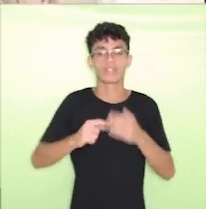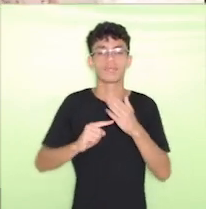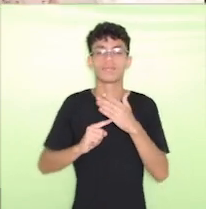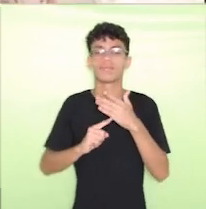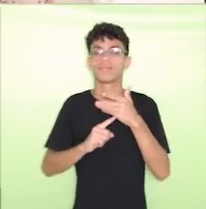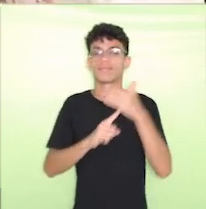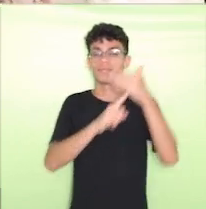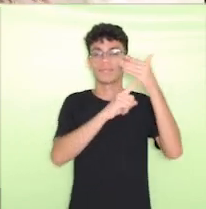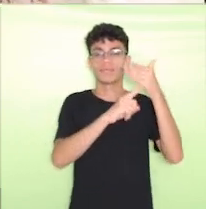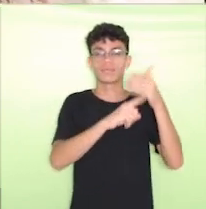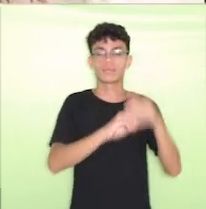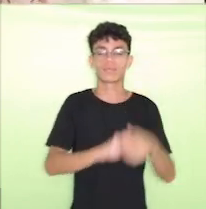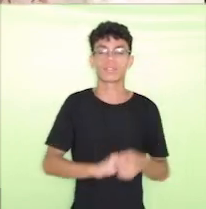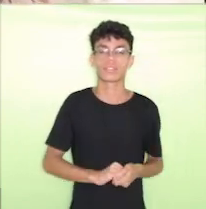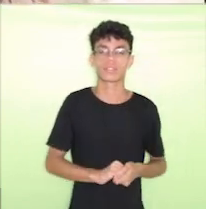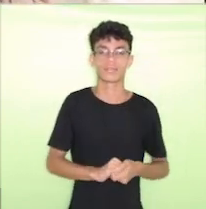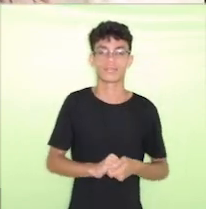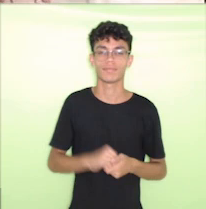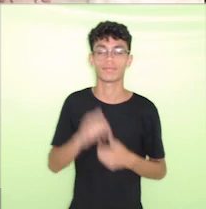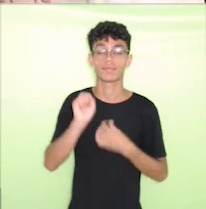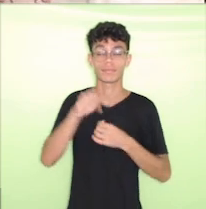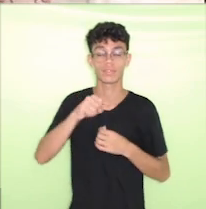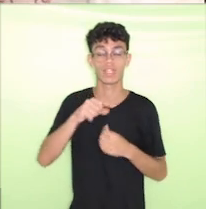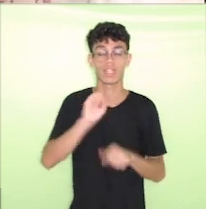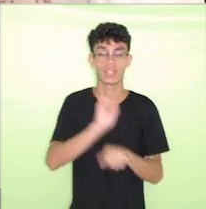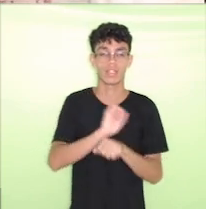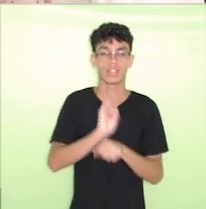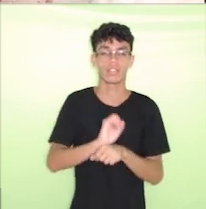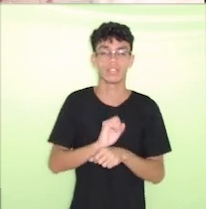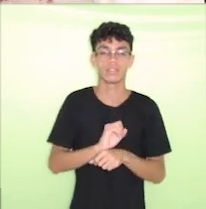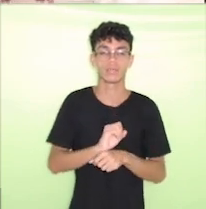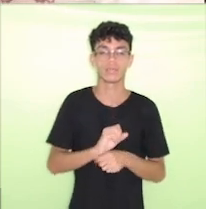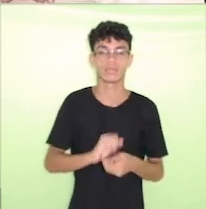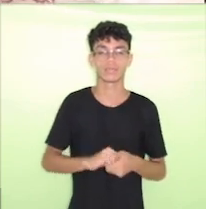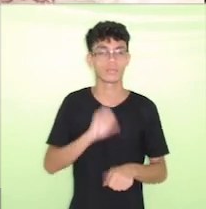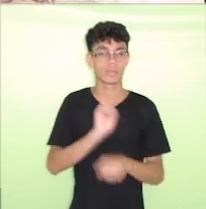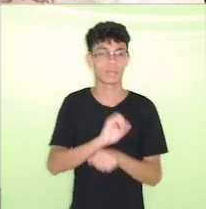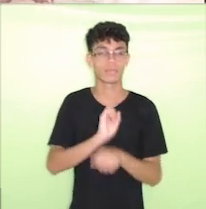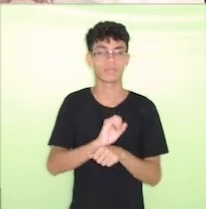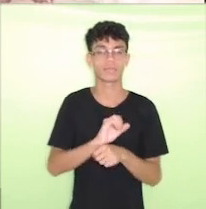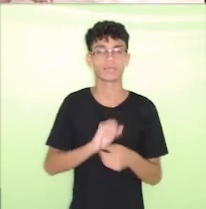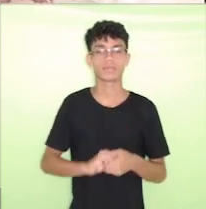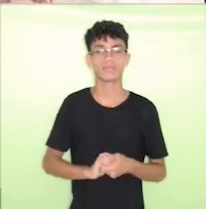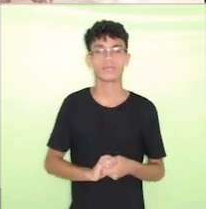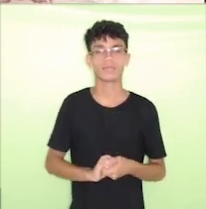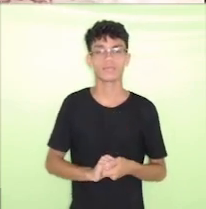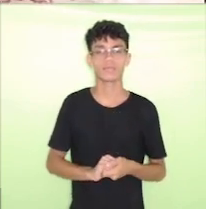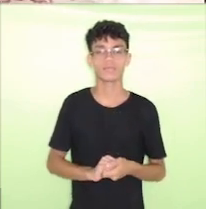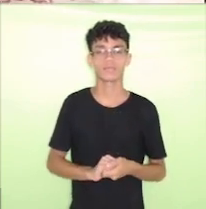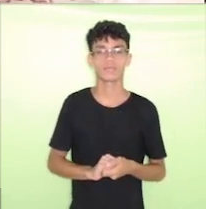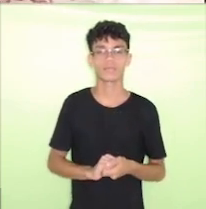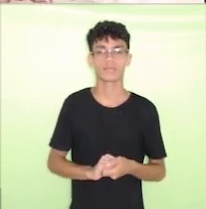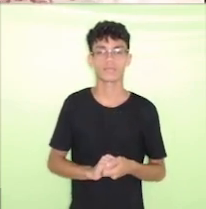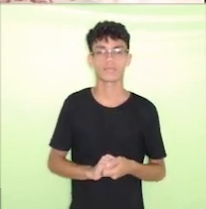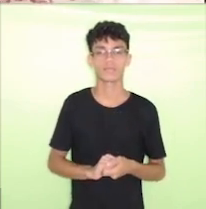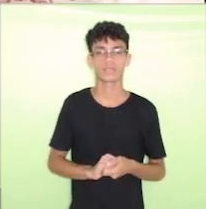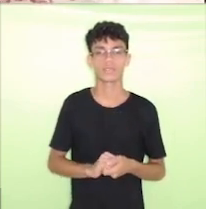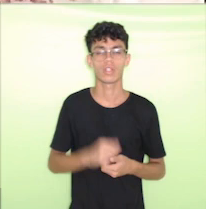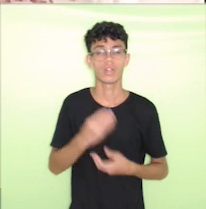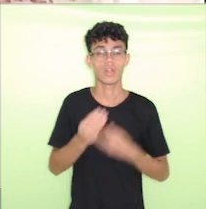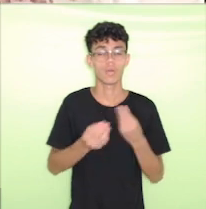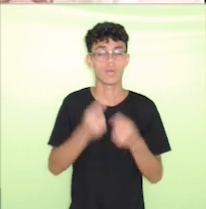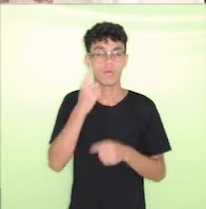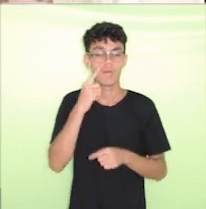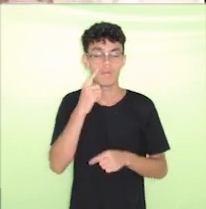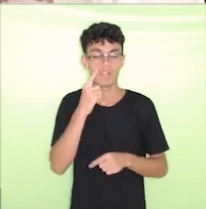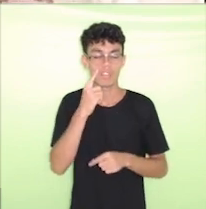Tecnológico? É. Um momento. Espere um pouco. Não seria possível que o